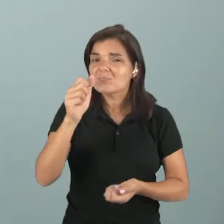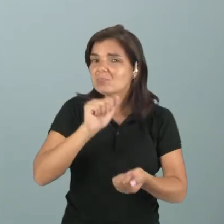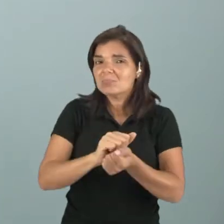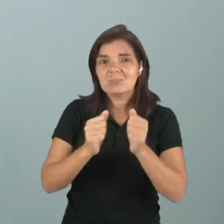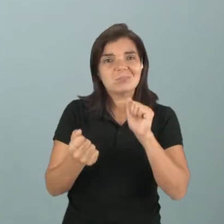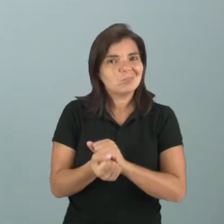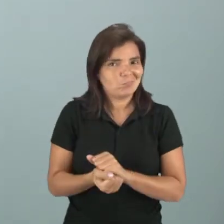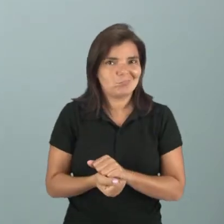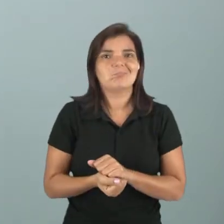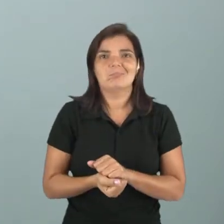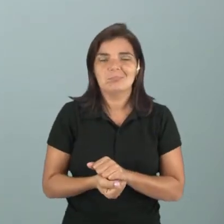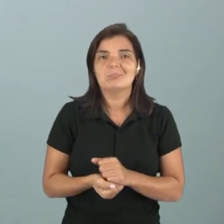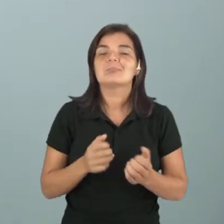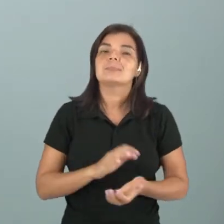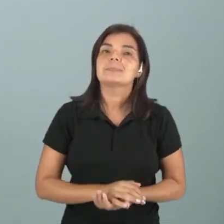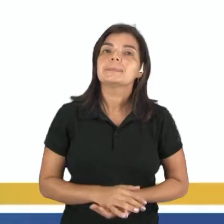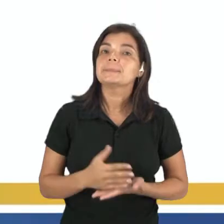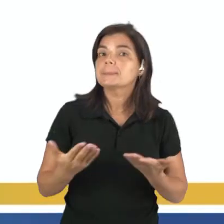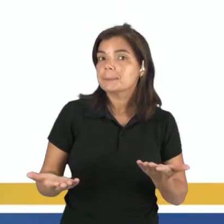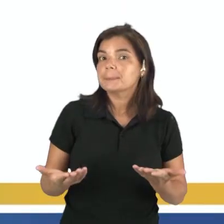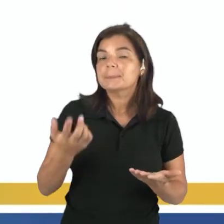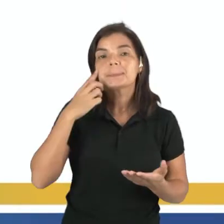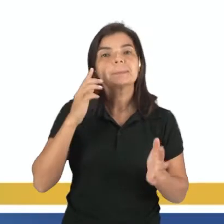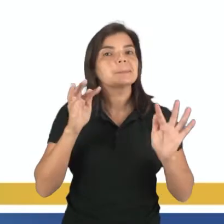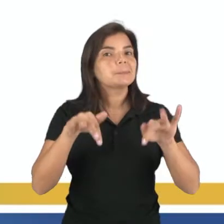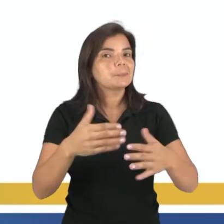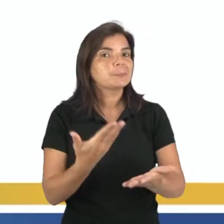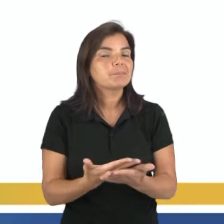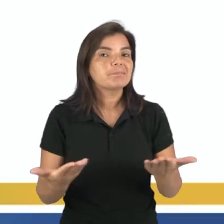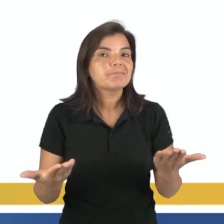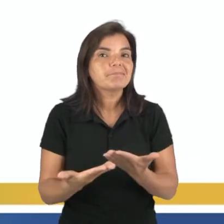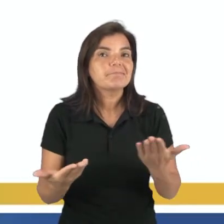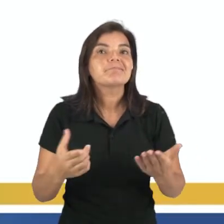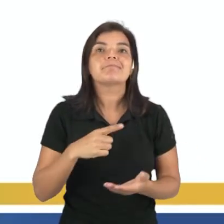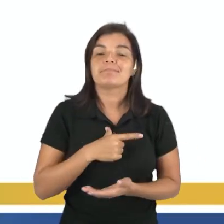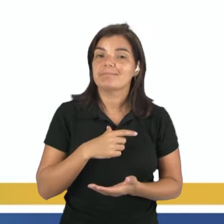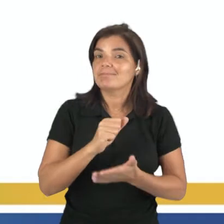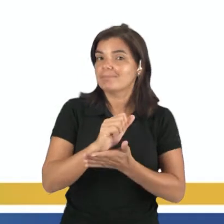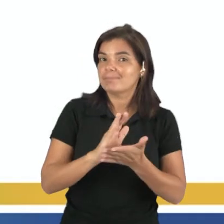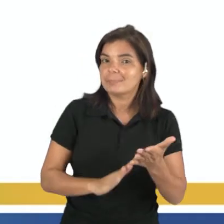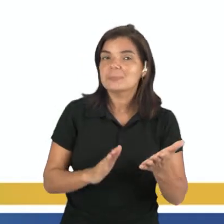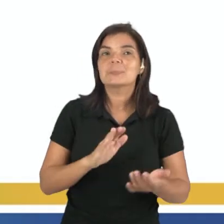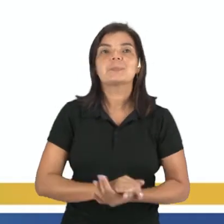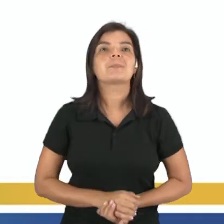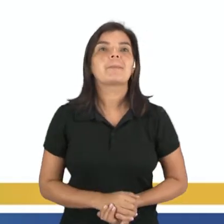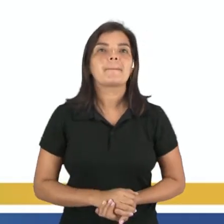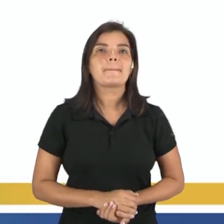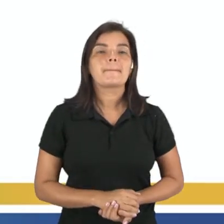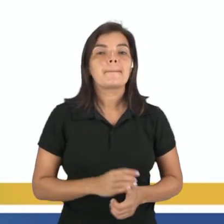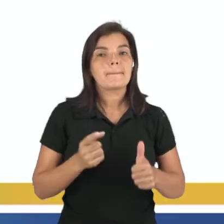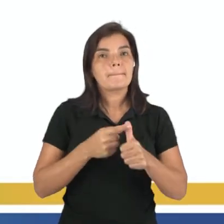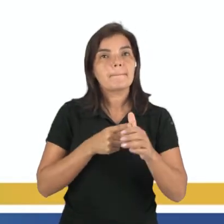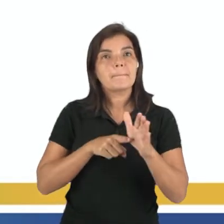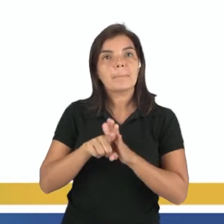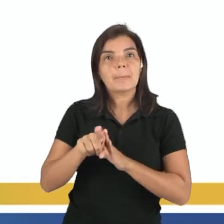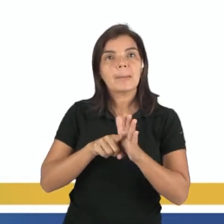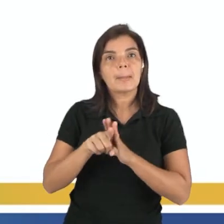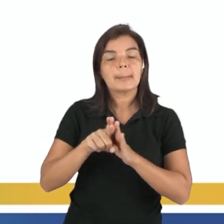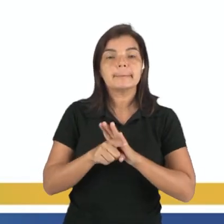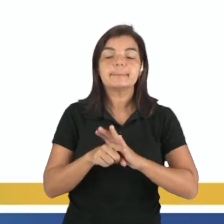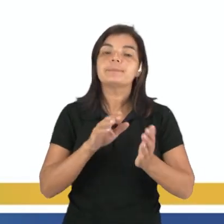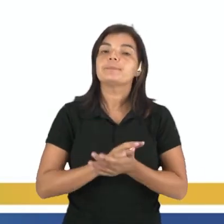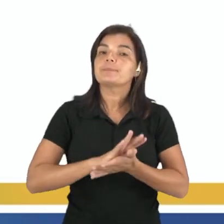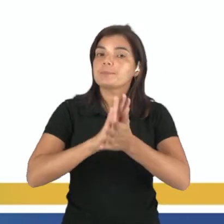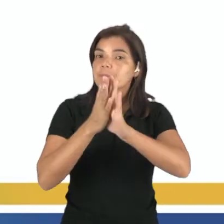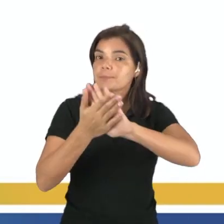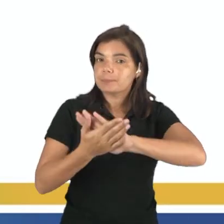adaptações para isso. E aí, para a gente concluir a nossa aula de hoje, a gente tem o nosso exercitando. Na primeira questão, a gente tem o